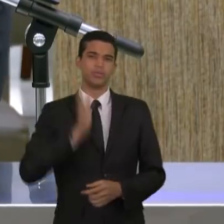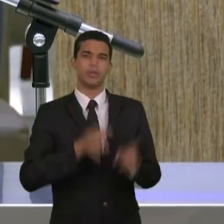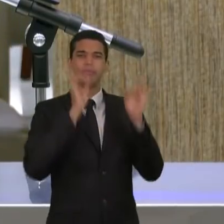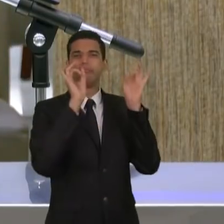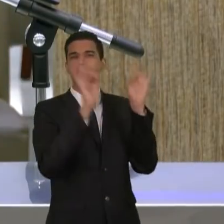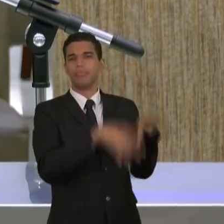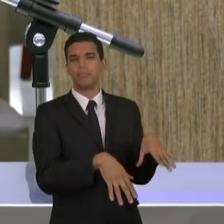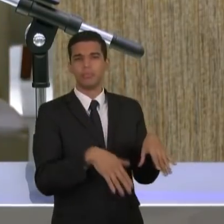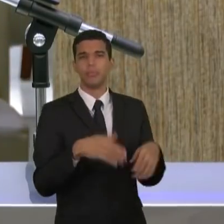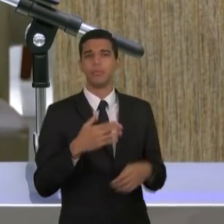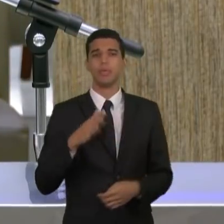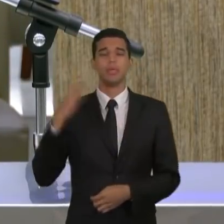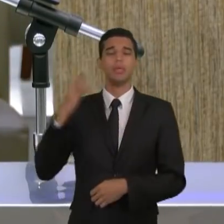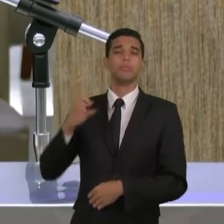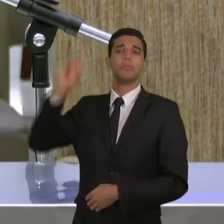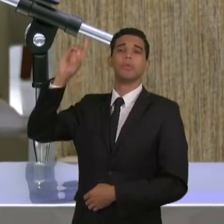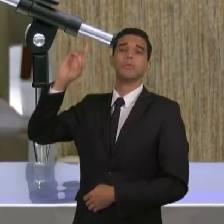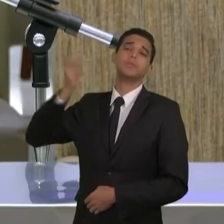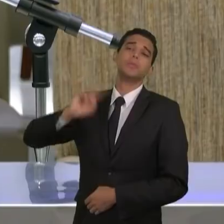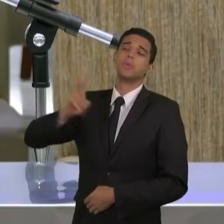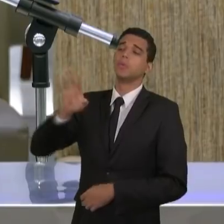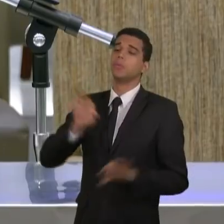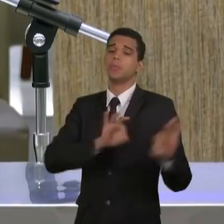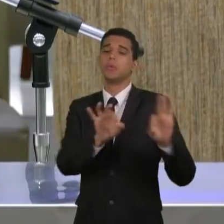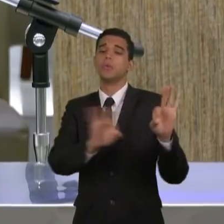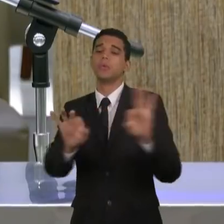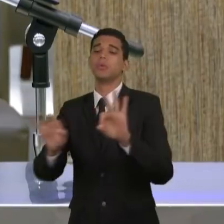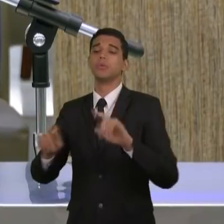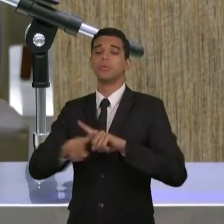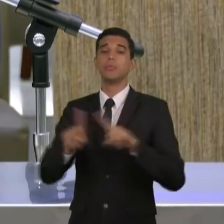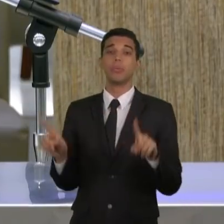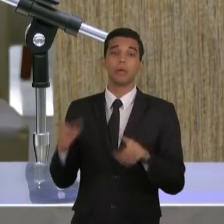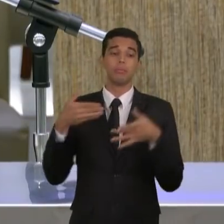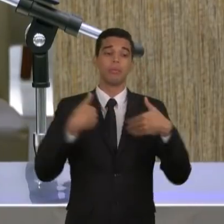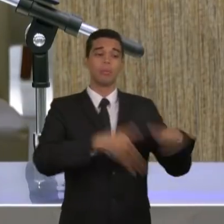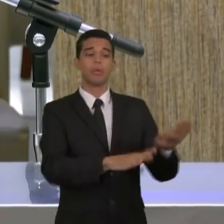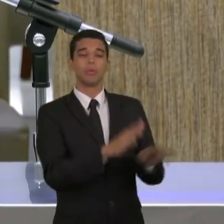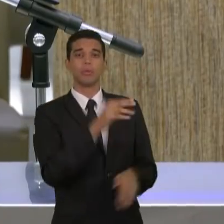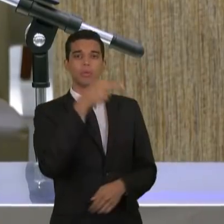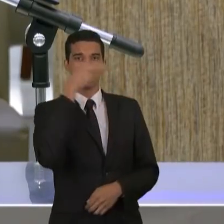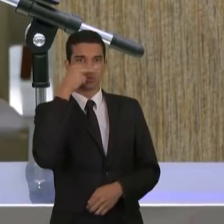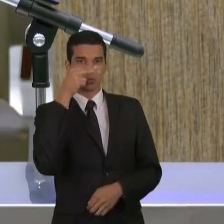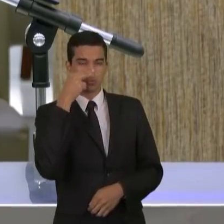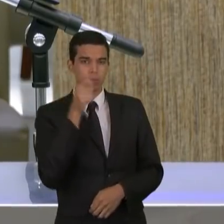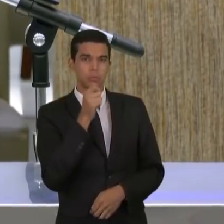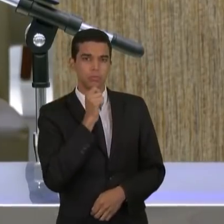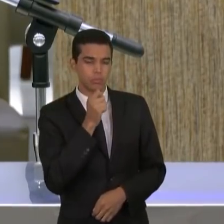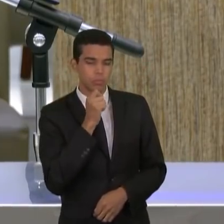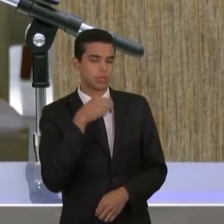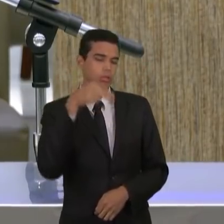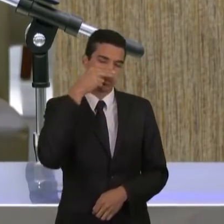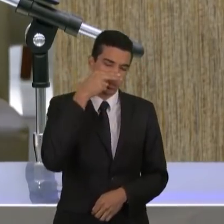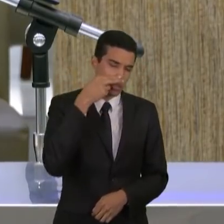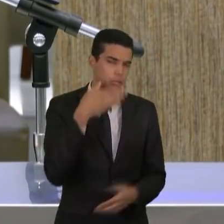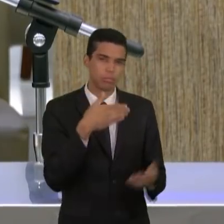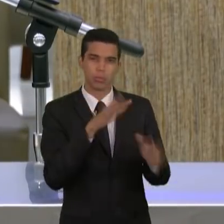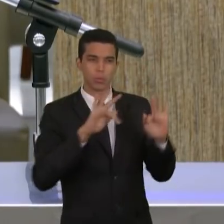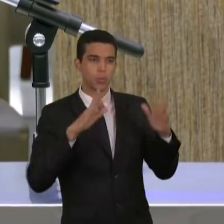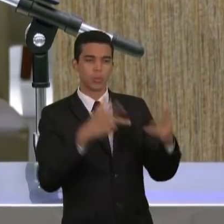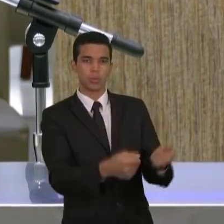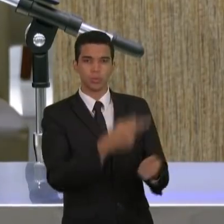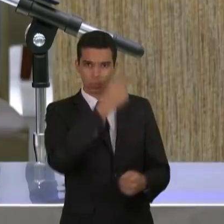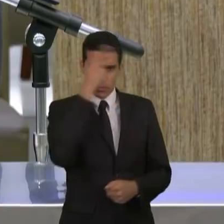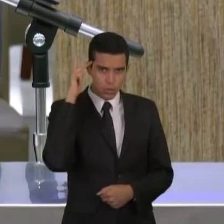está vivendo a vida dele e nós estamos vivendo a nossa eu gostaria de dizer que estão a mentira esse cabulosa o